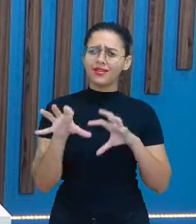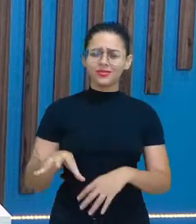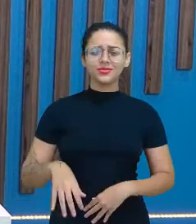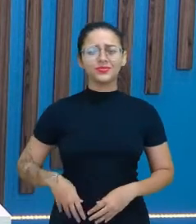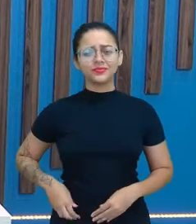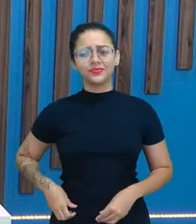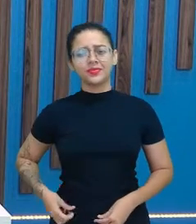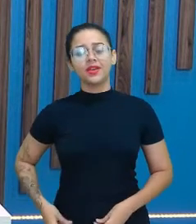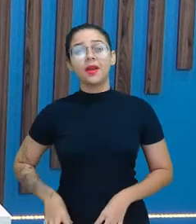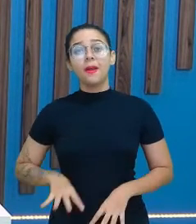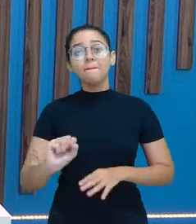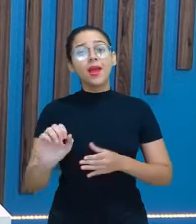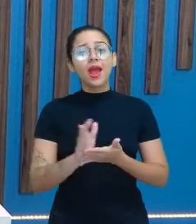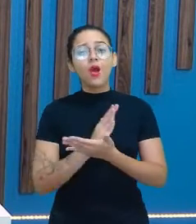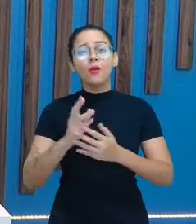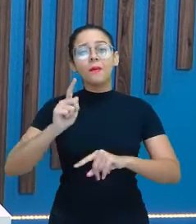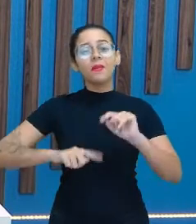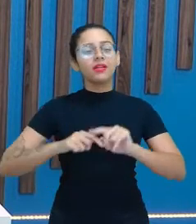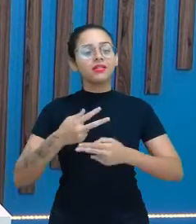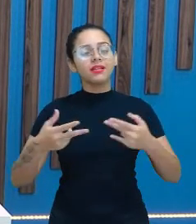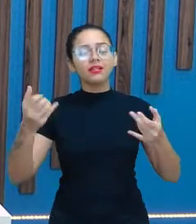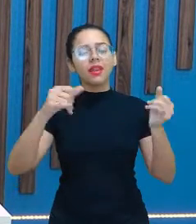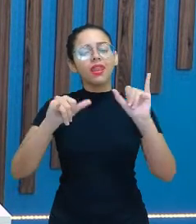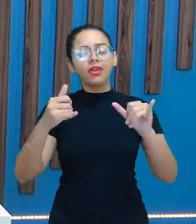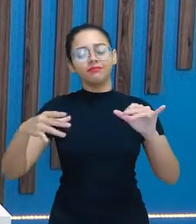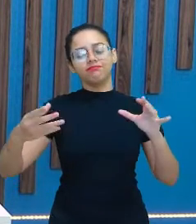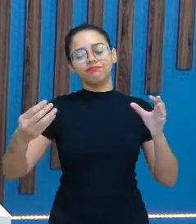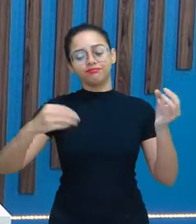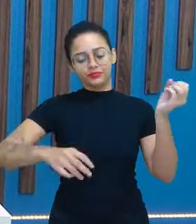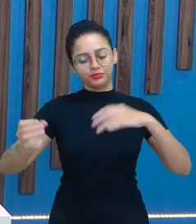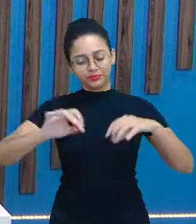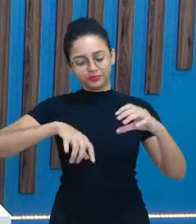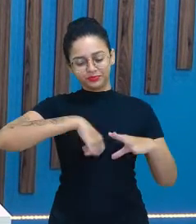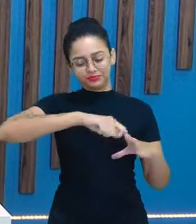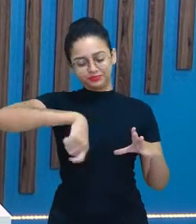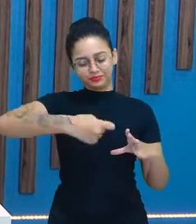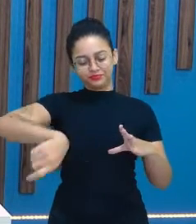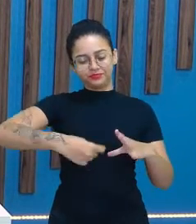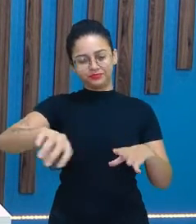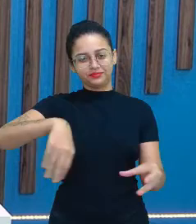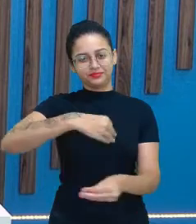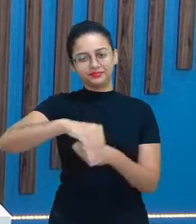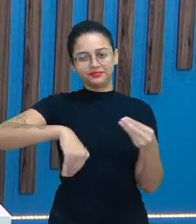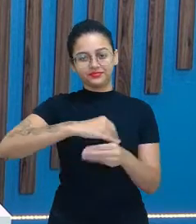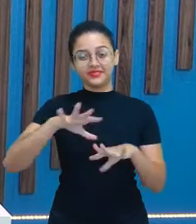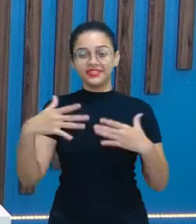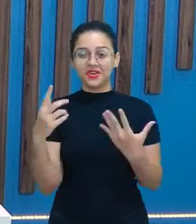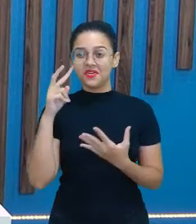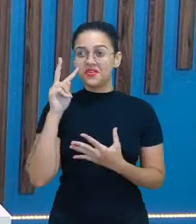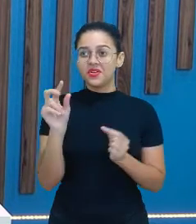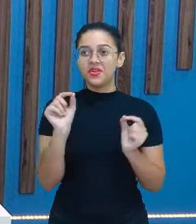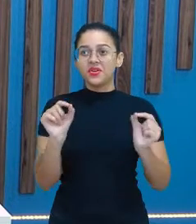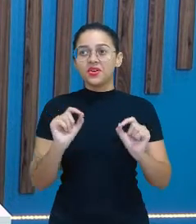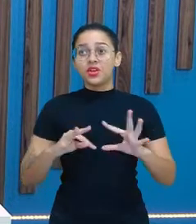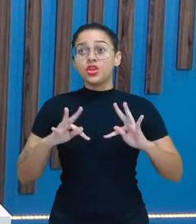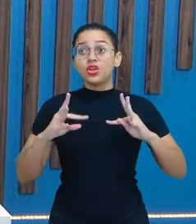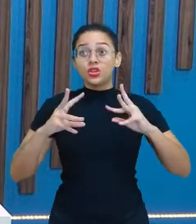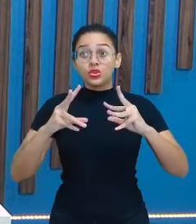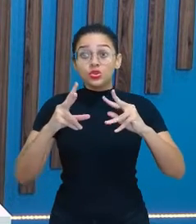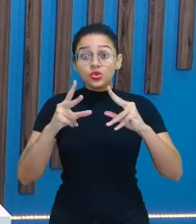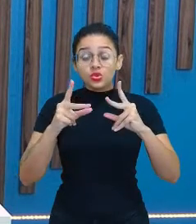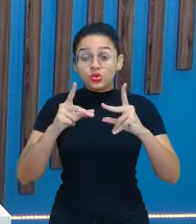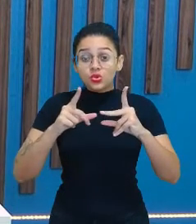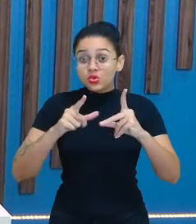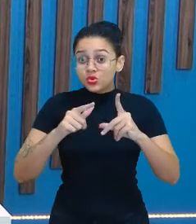alguns materiais algumas substâncias e mistura tudo tá então Vimos que toda mistura